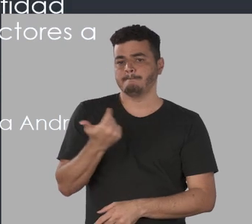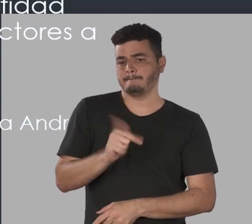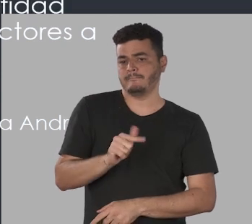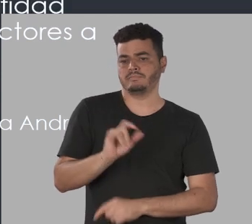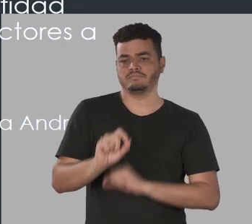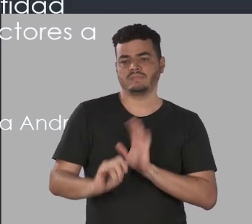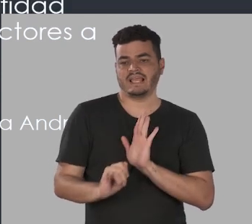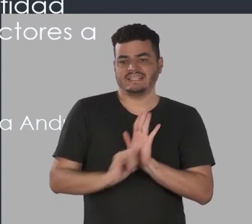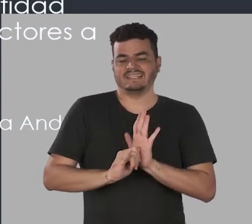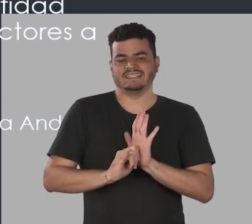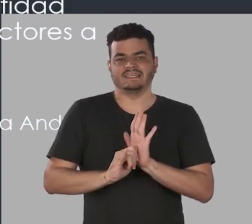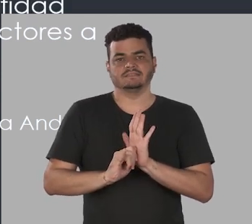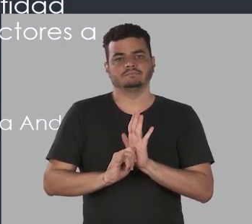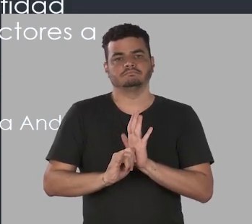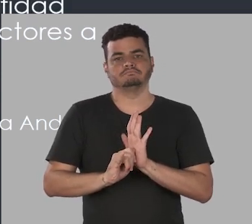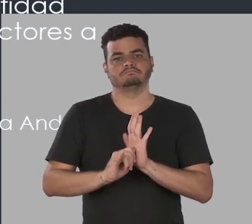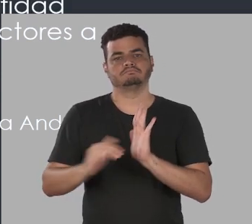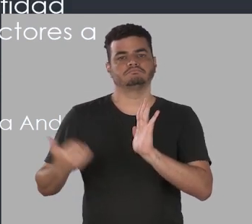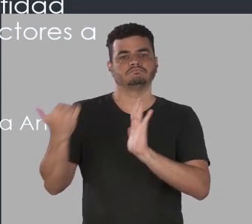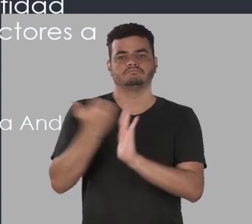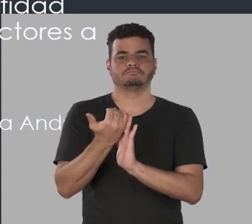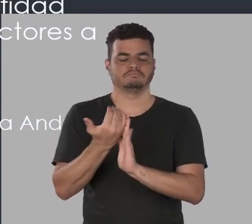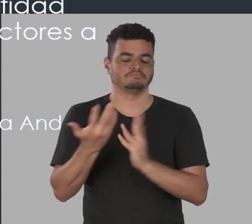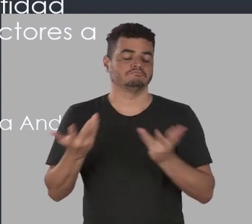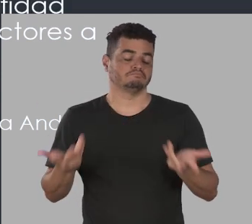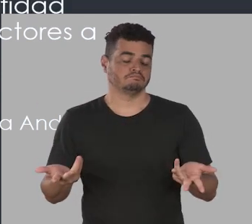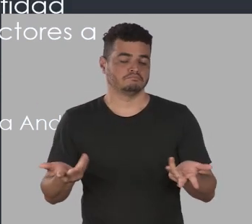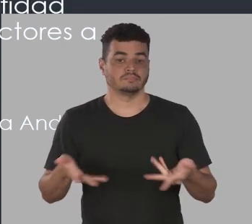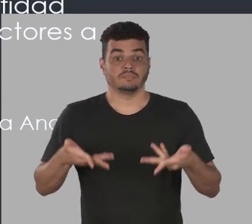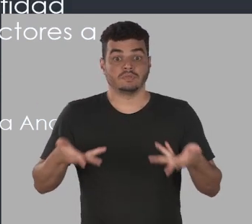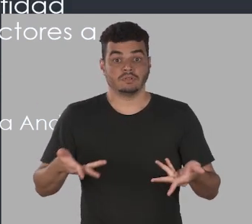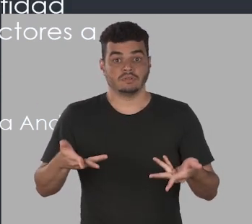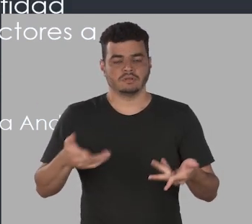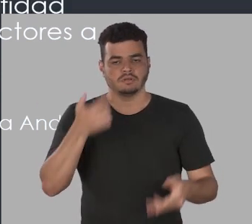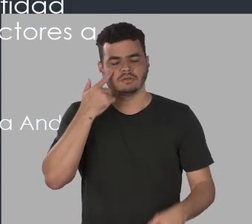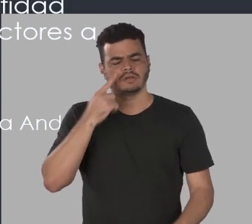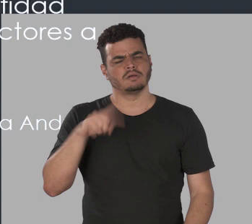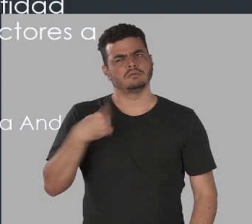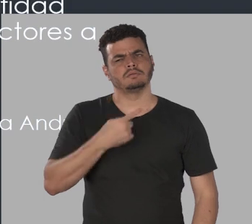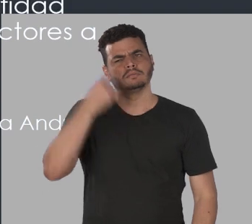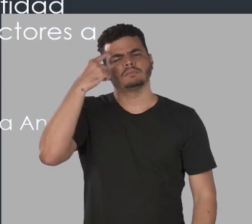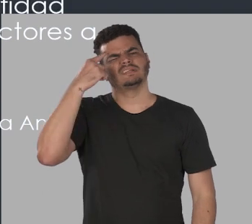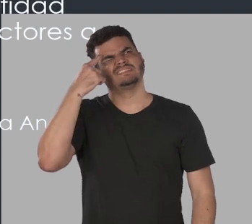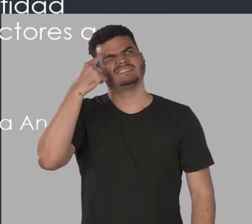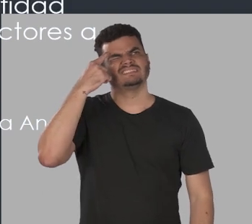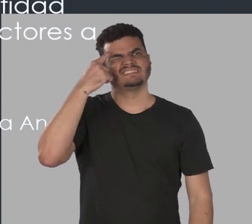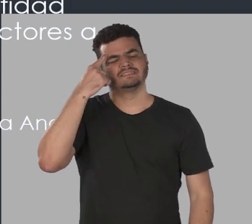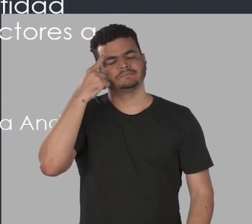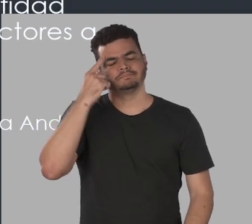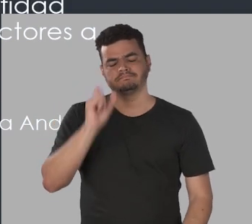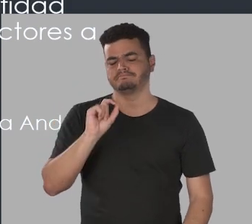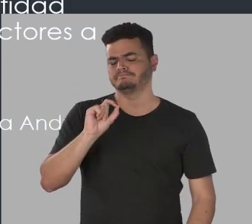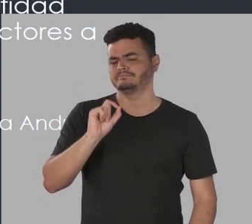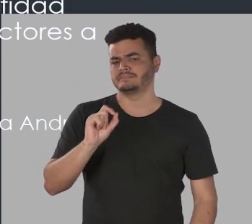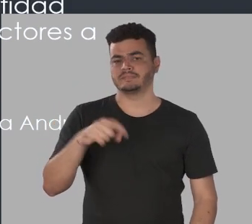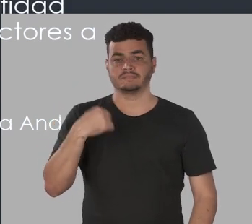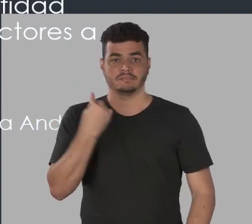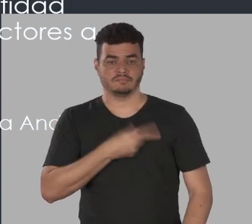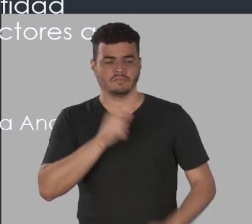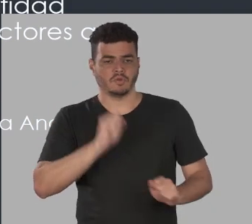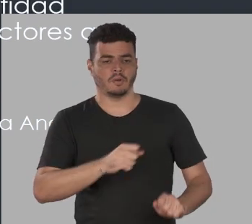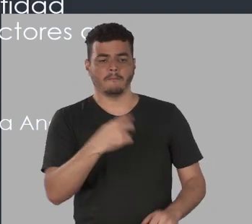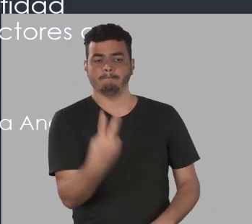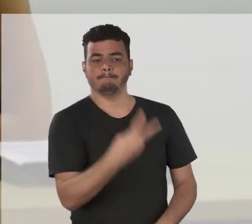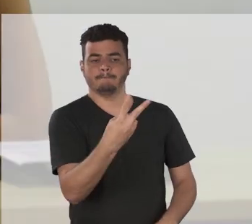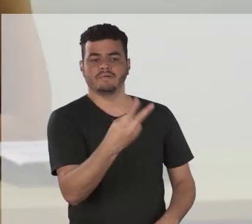têm entidade suficiente para ser lidos por leitores novatos. Então, essa ideia de poder